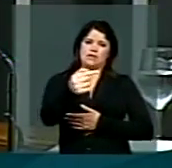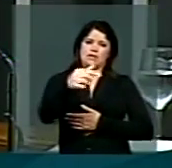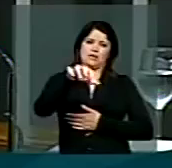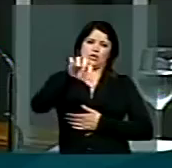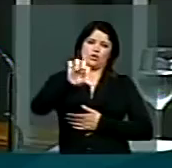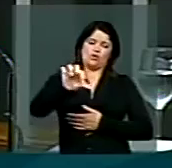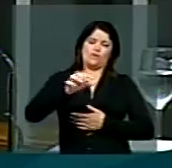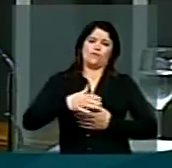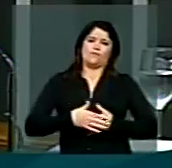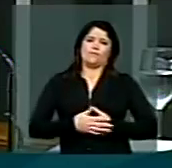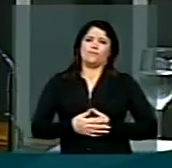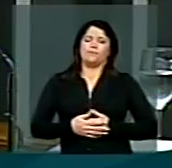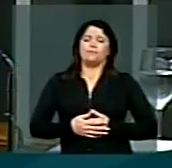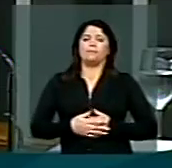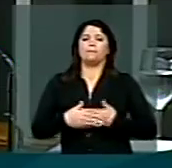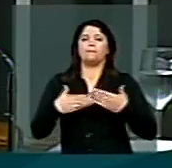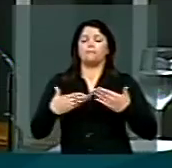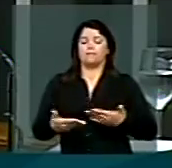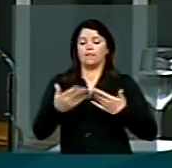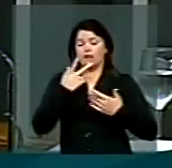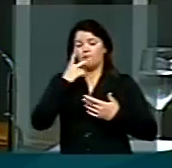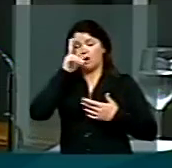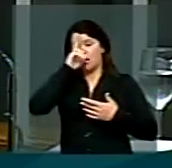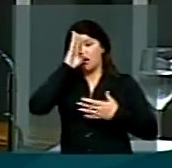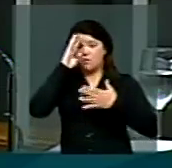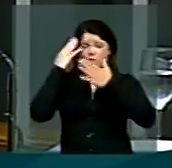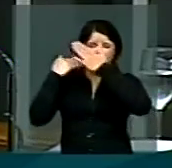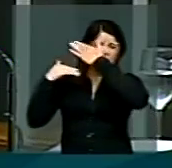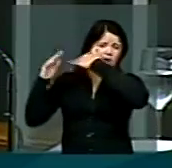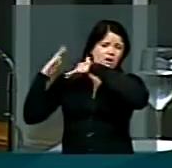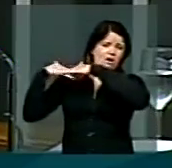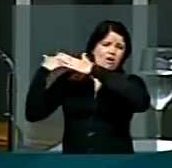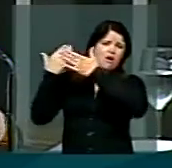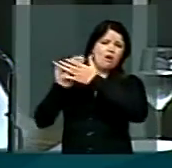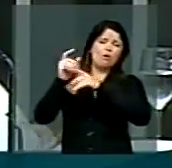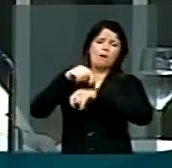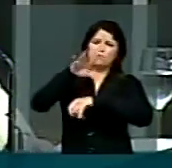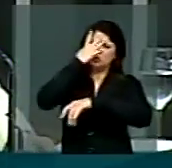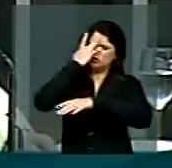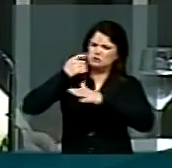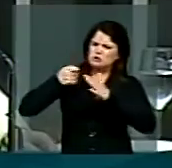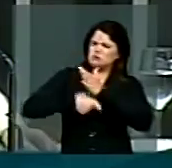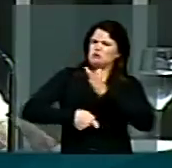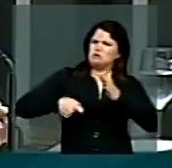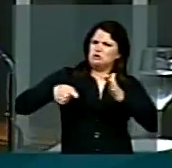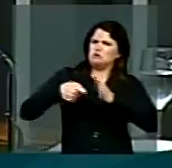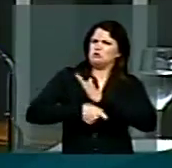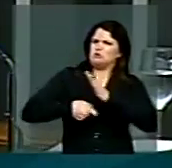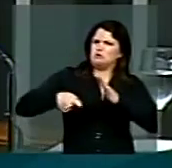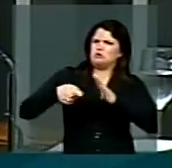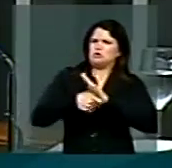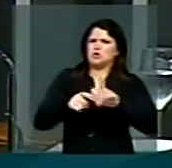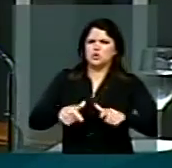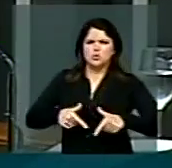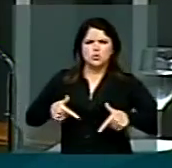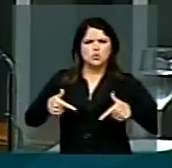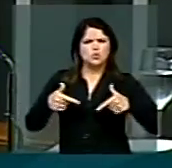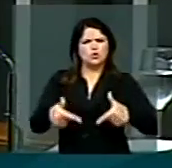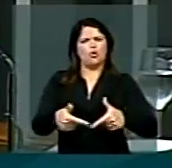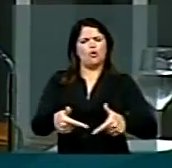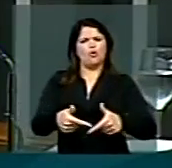1979. Resgata a memória dos que resistiram com